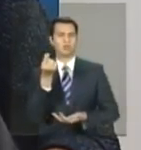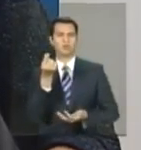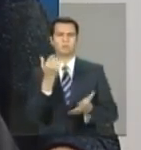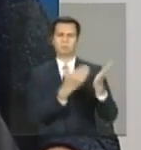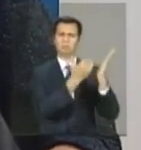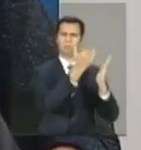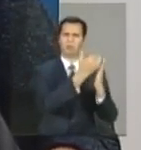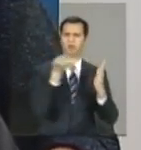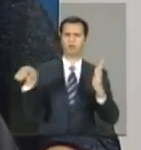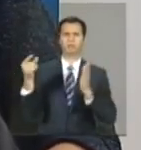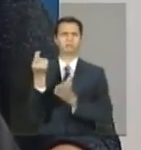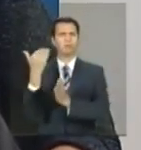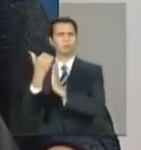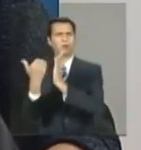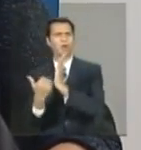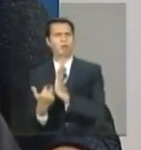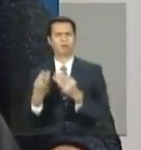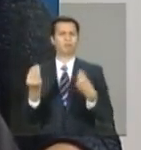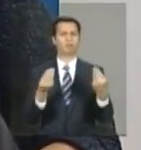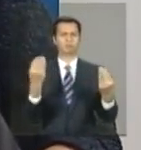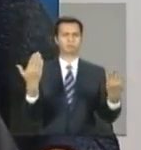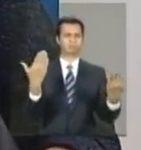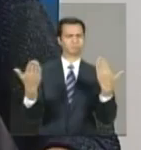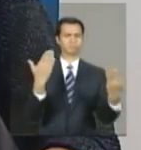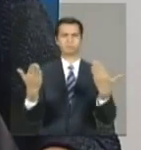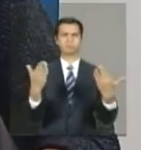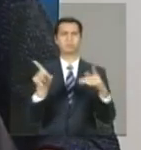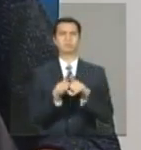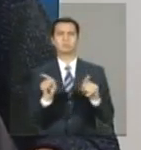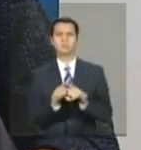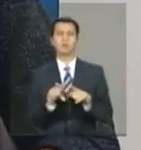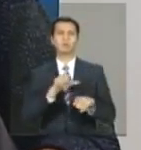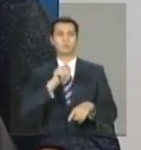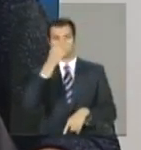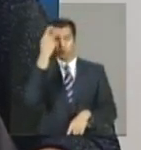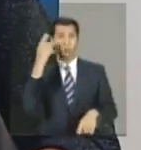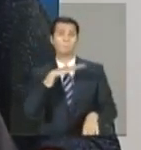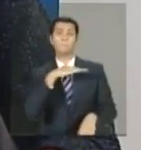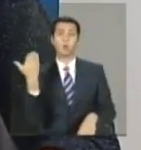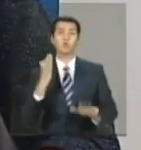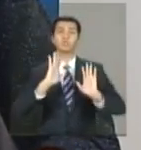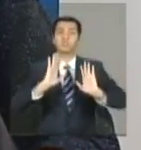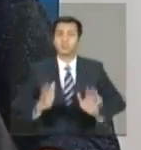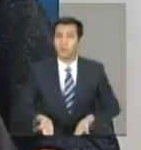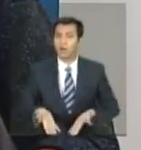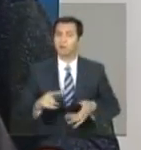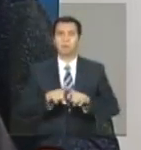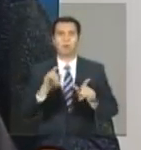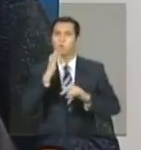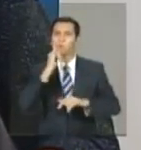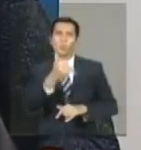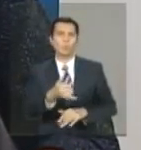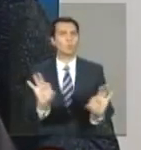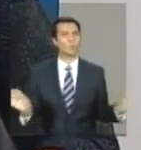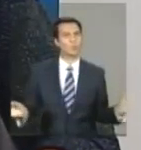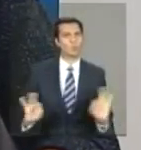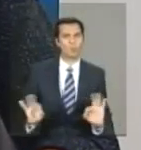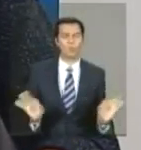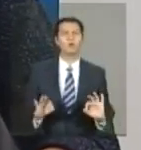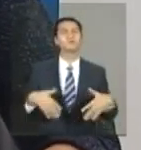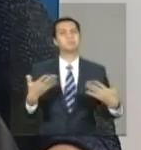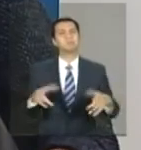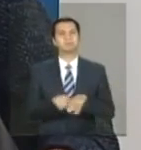enfim, existem várias bases no governo federal e nós cruzamos o cadastro com diversas delas. também são cerca de 1 milhão de famílias